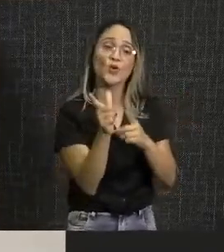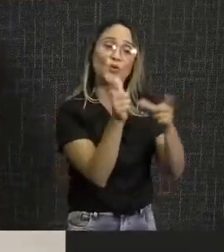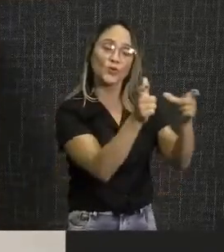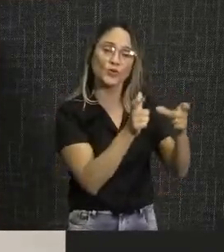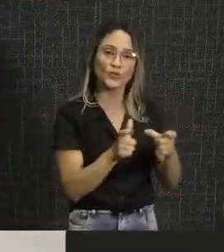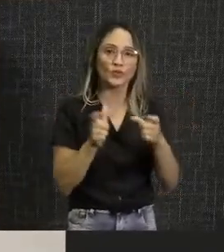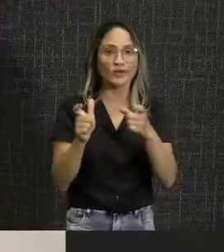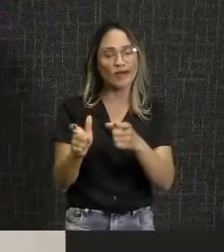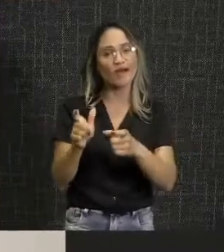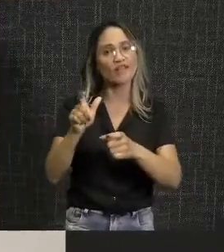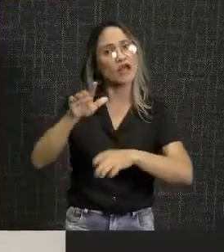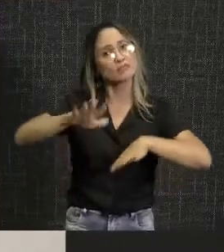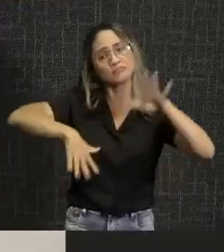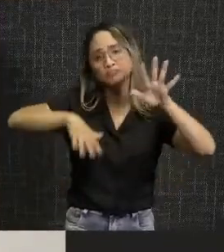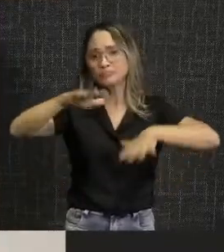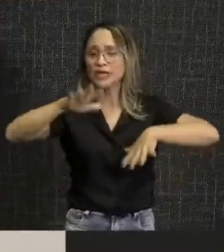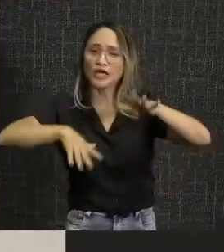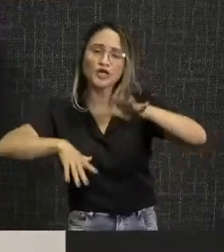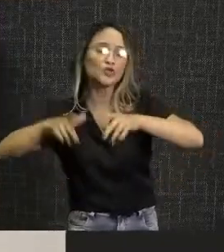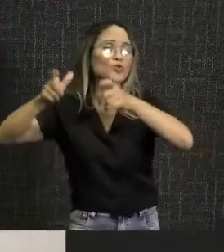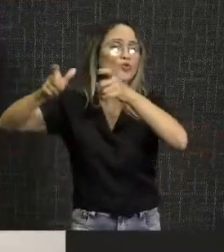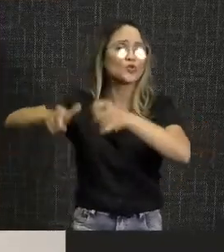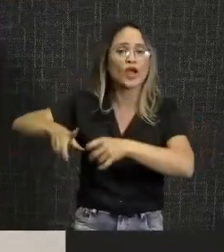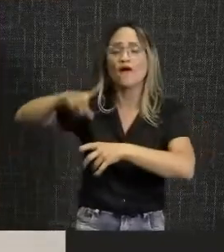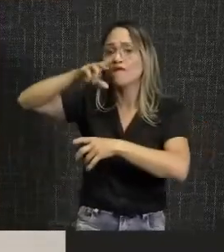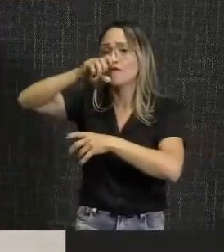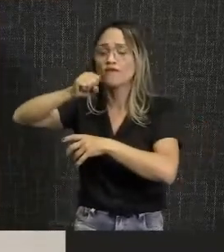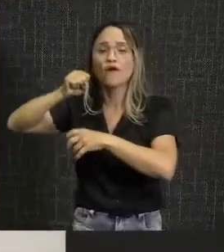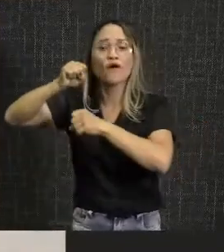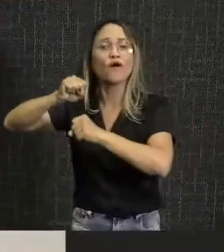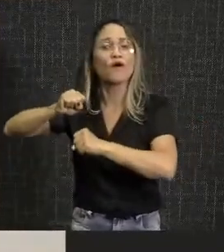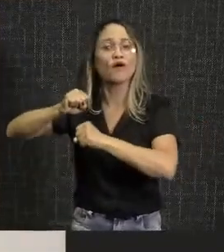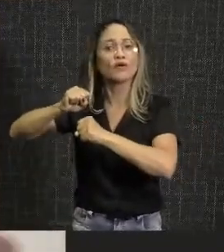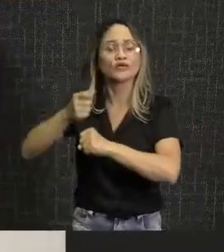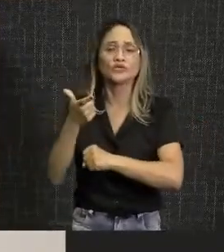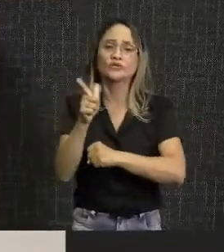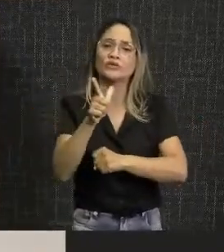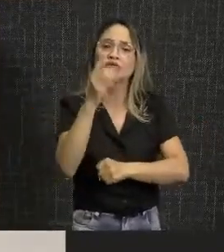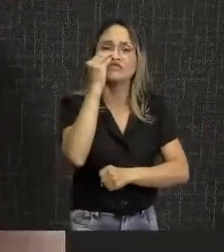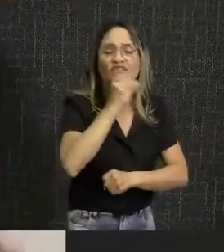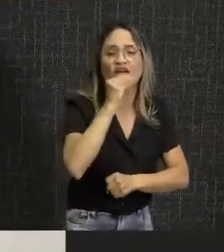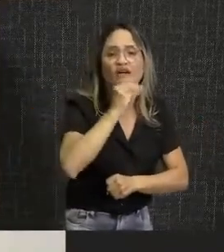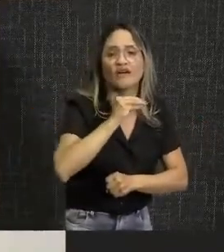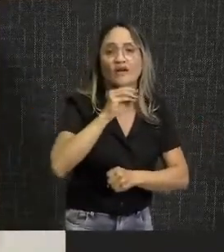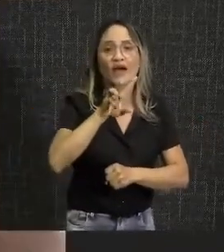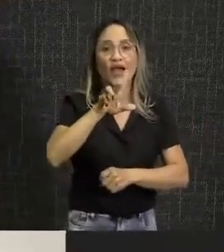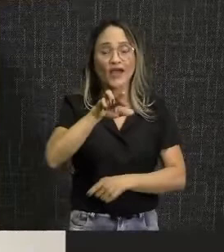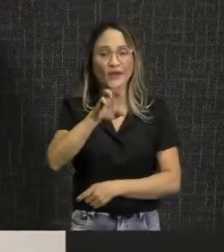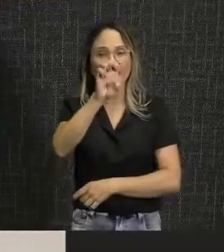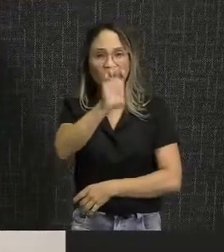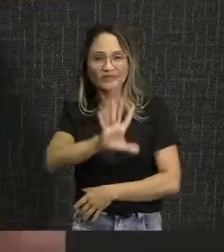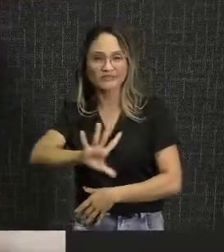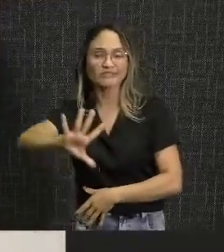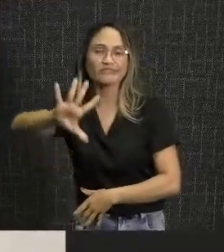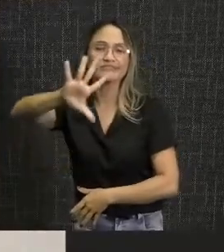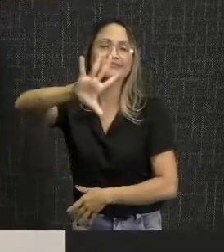mesma localidade onde foi mais forte, que foi Wuhan ali. A mesma coisa na Europa, você tem caso voltando, mas não na intensidade que